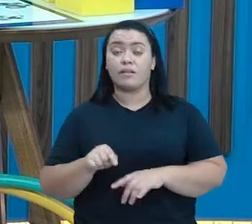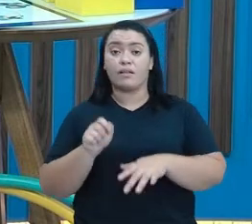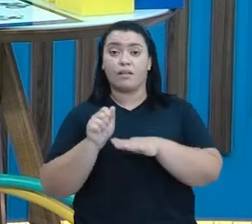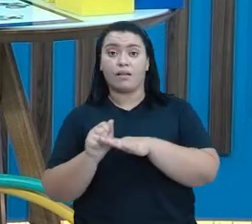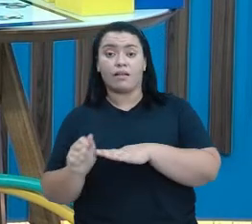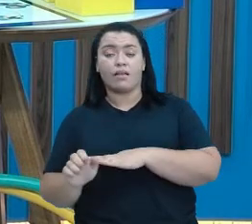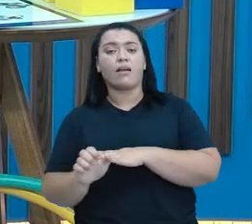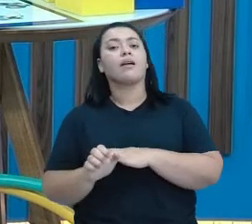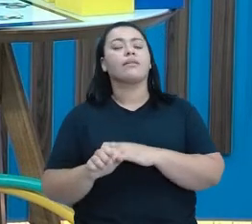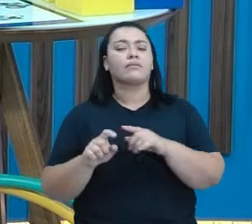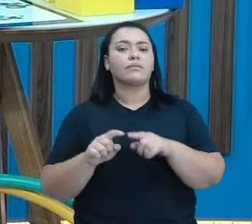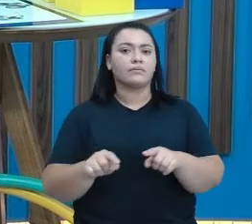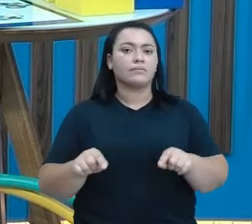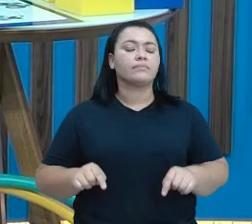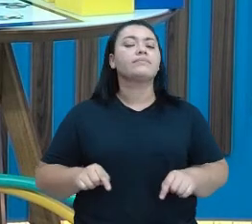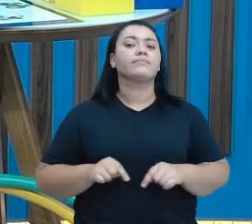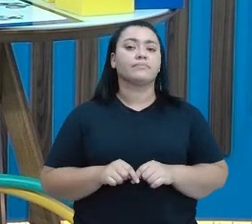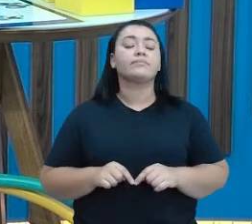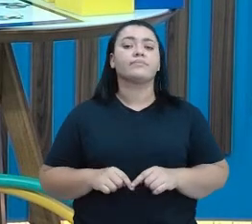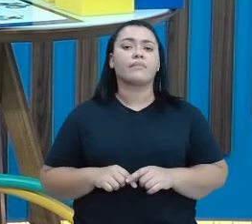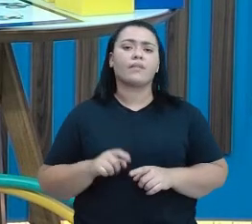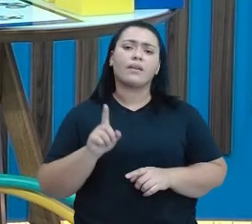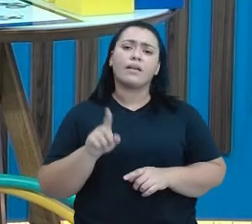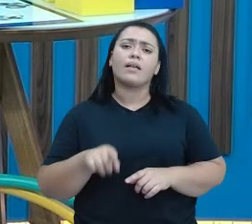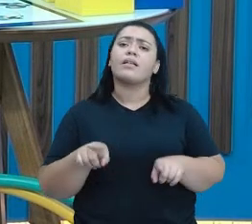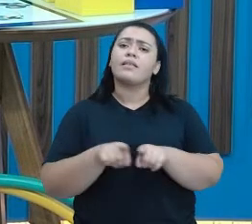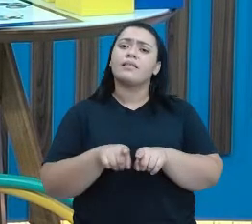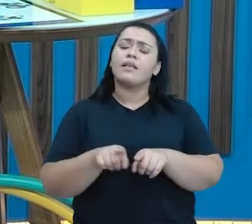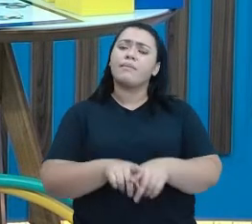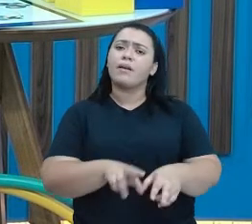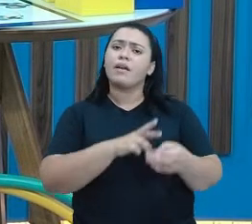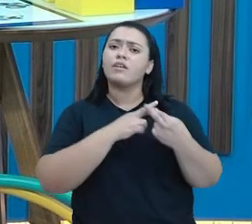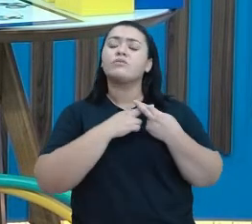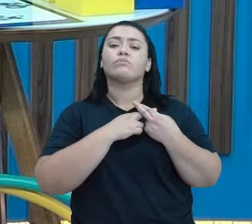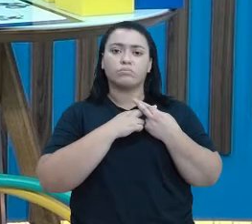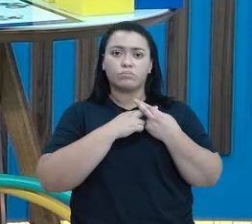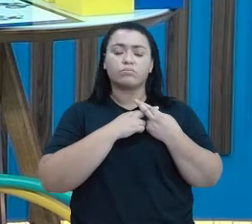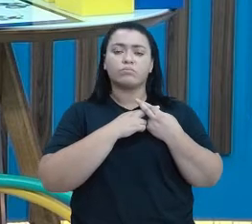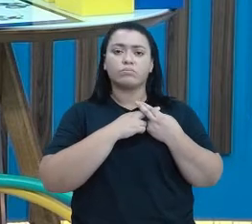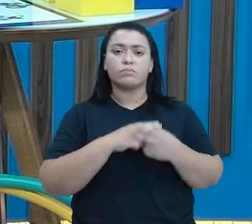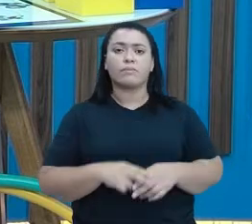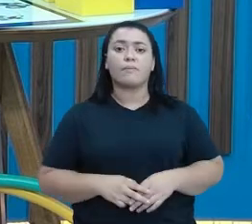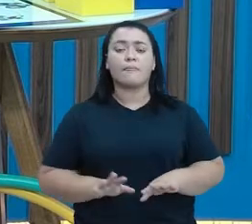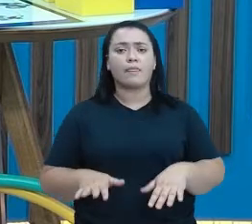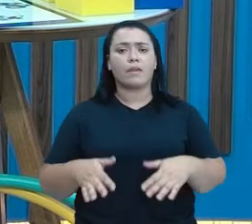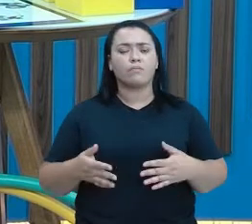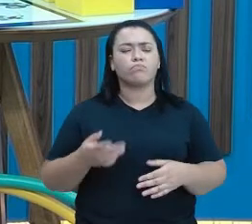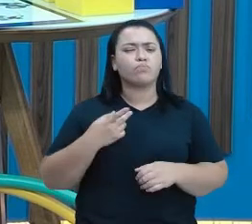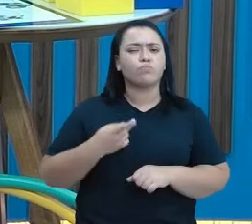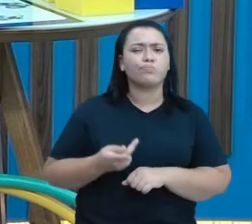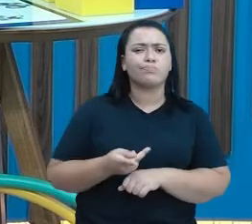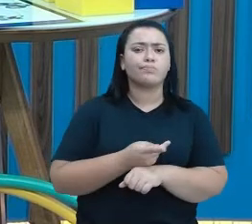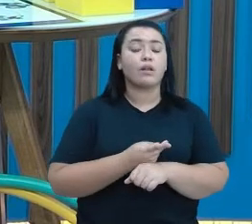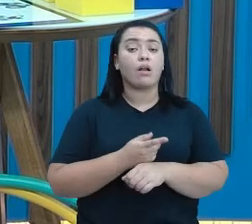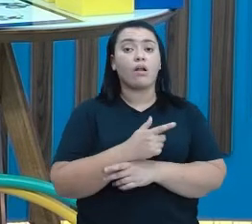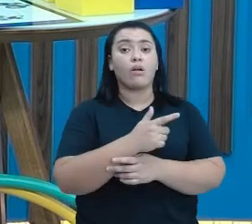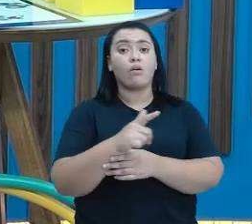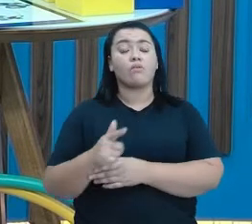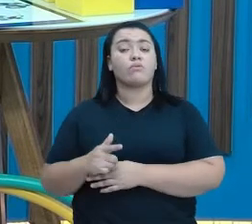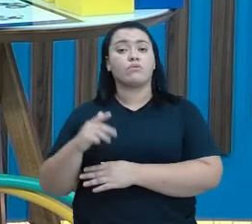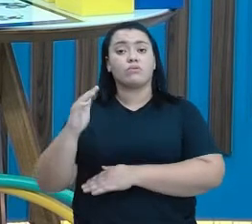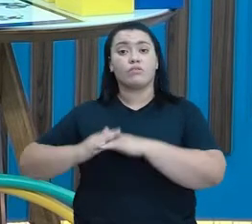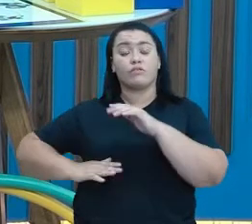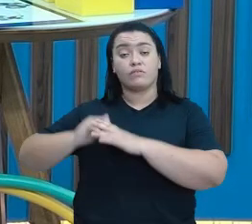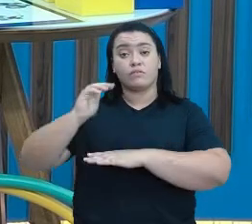de recursos, o professor do AEE, ele também é responsável em buscar outros